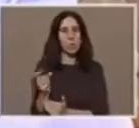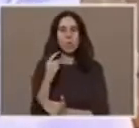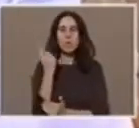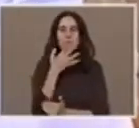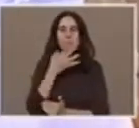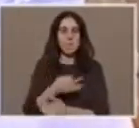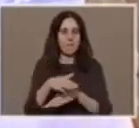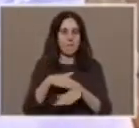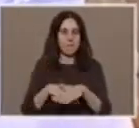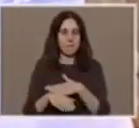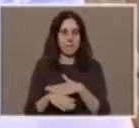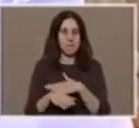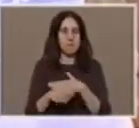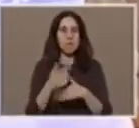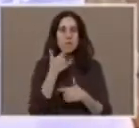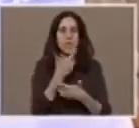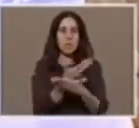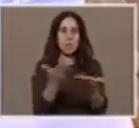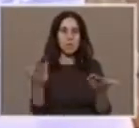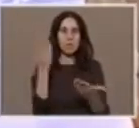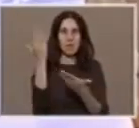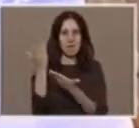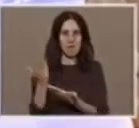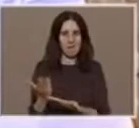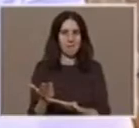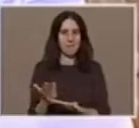todos e em todos se encontra.